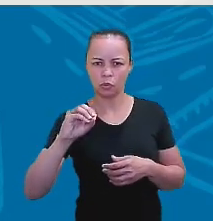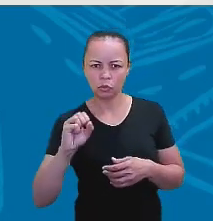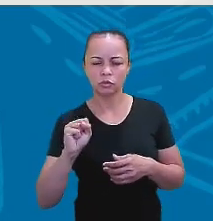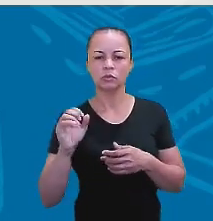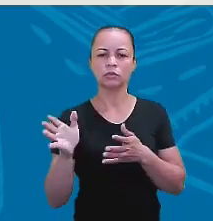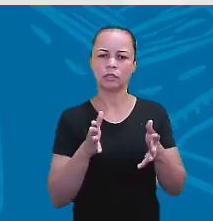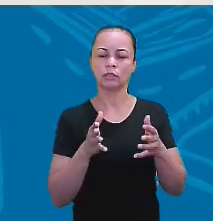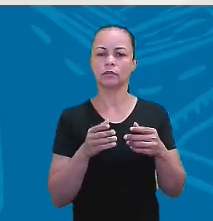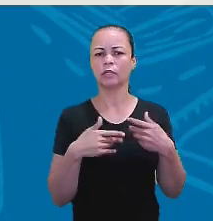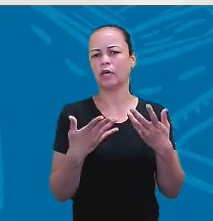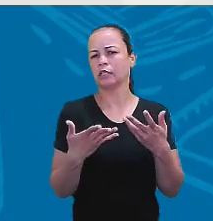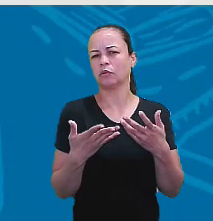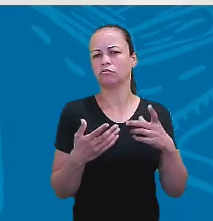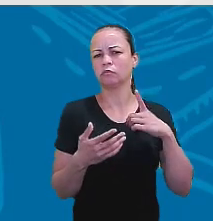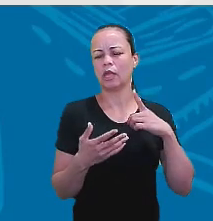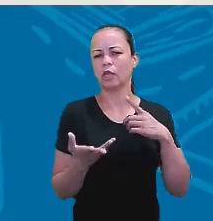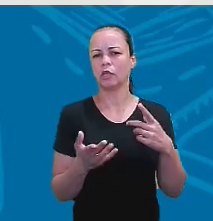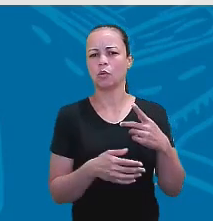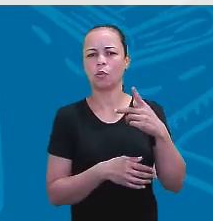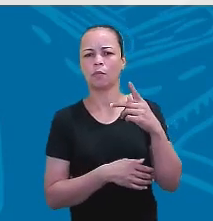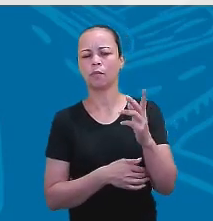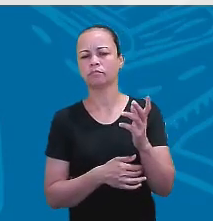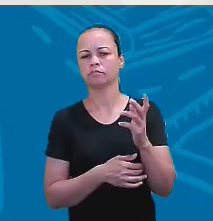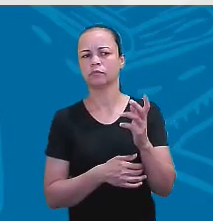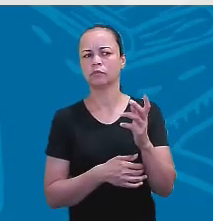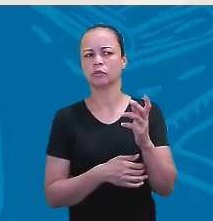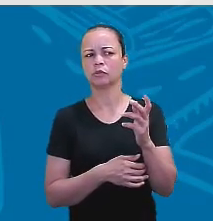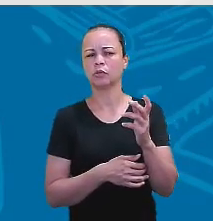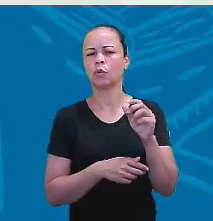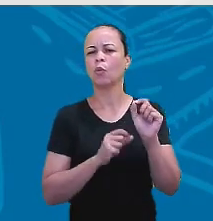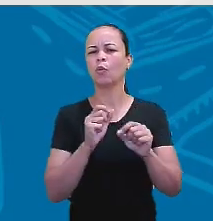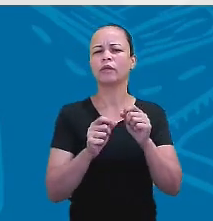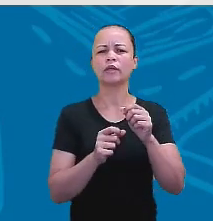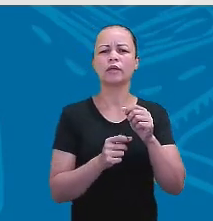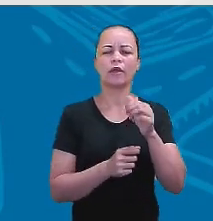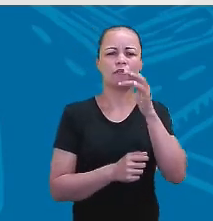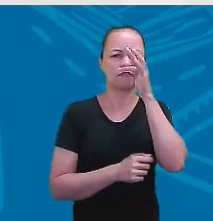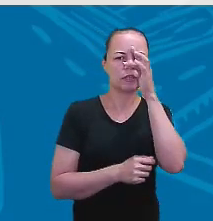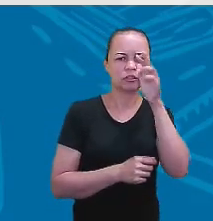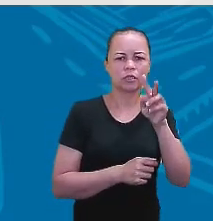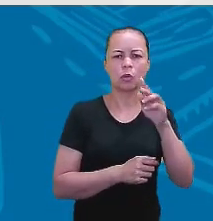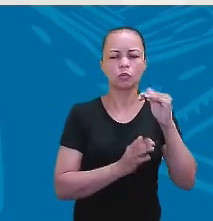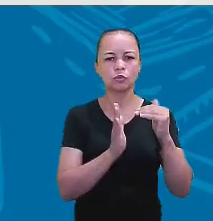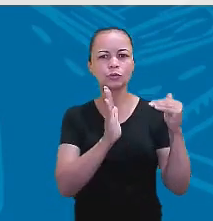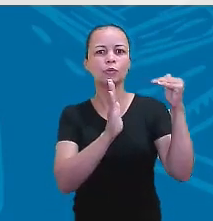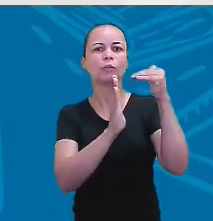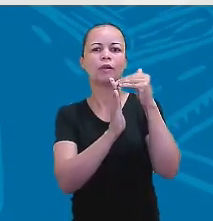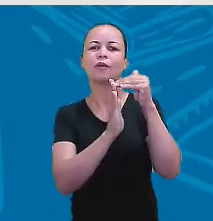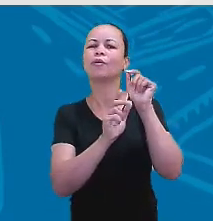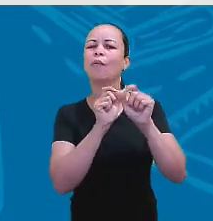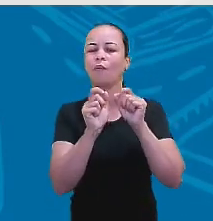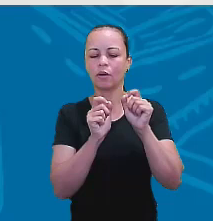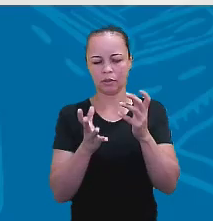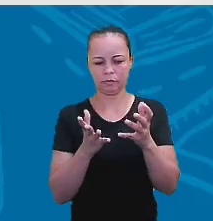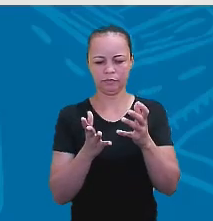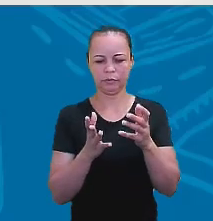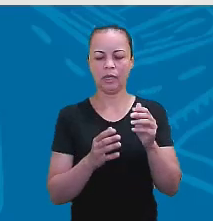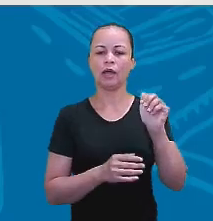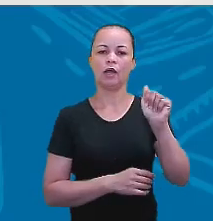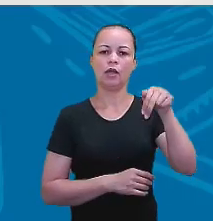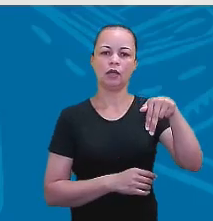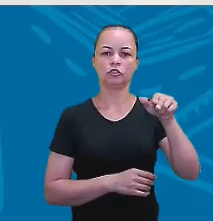superiores. Aí você pode estar se perguntando, e o que danado é vegetais superiores? Gimnosperma e